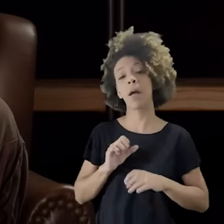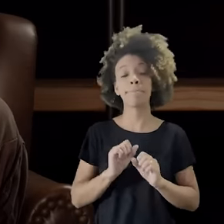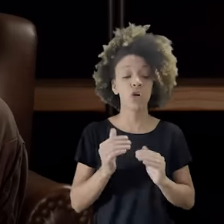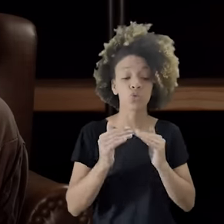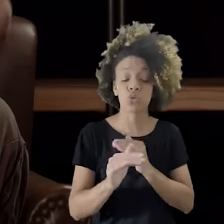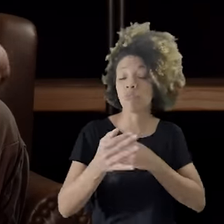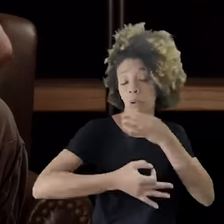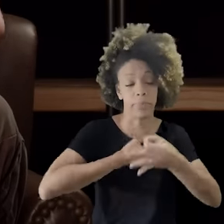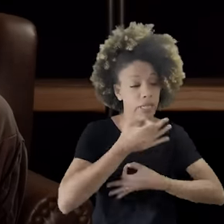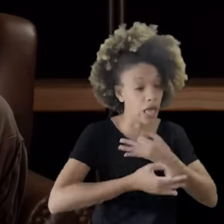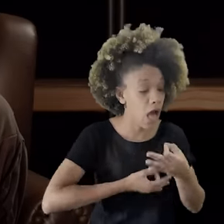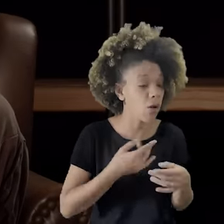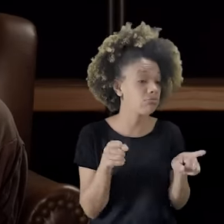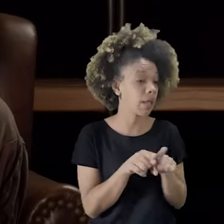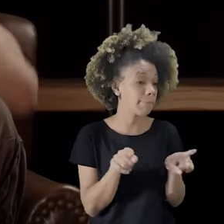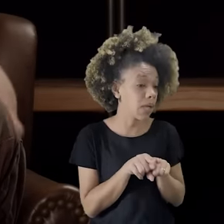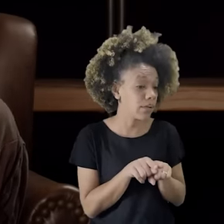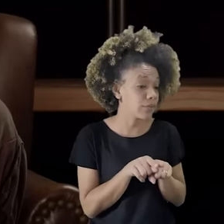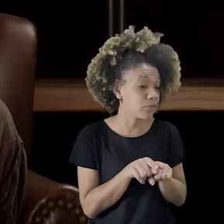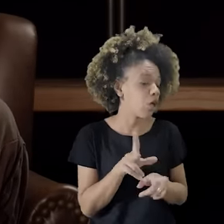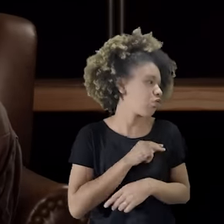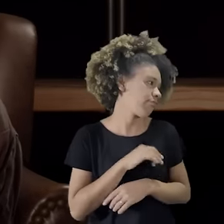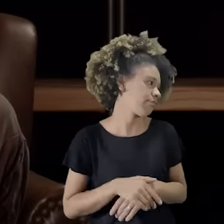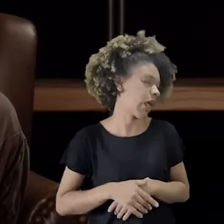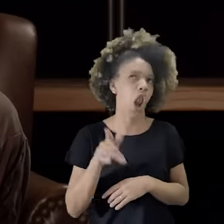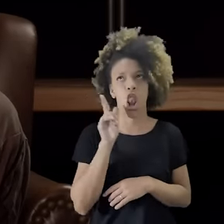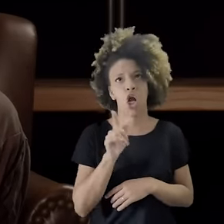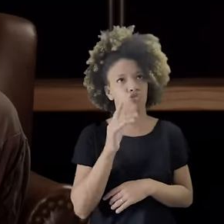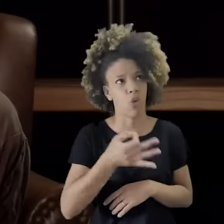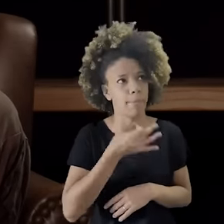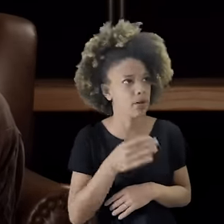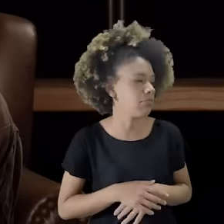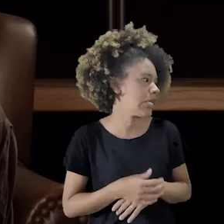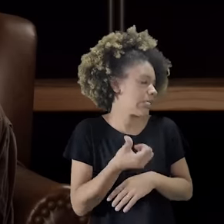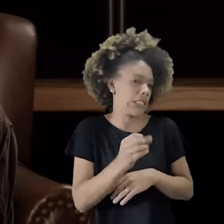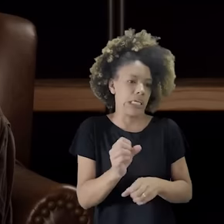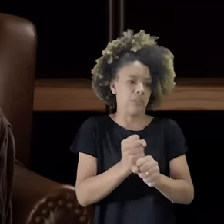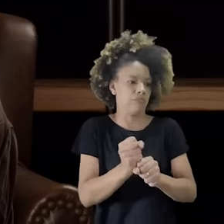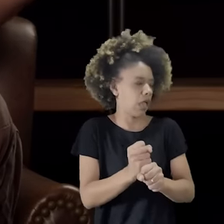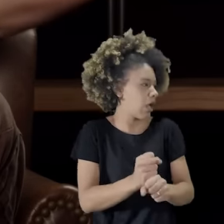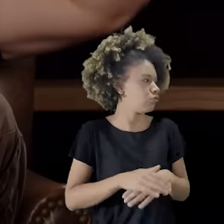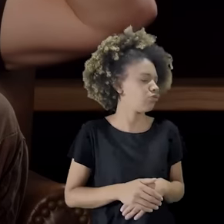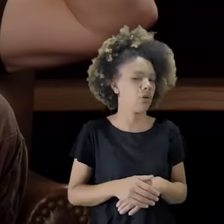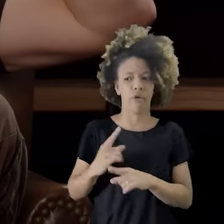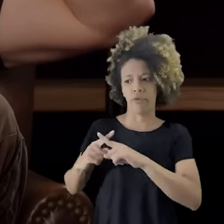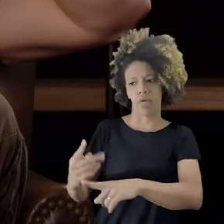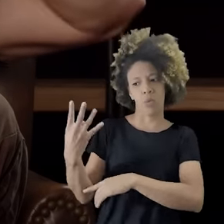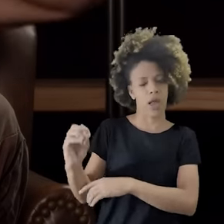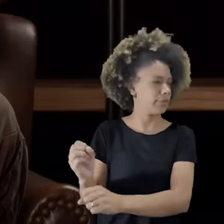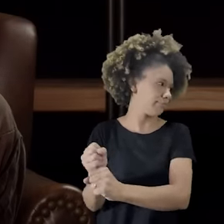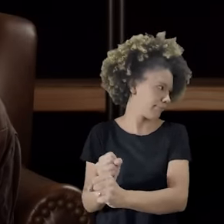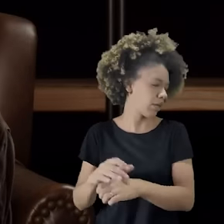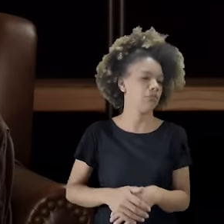você pode discordar da opinião você pode ser caraca é óbvio que você vai descontar opinião são 60 anos de idade contra 40 anos